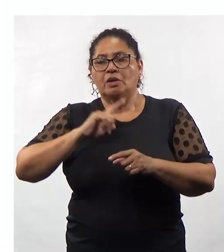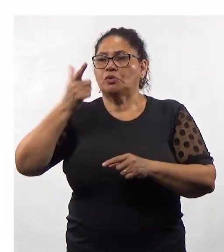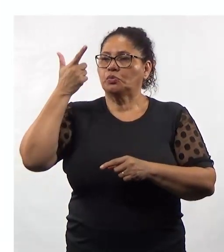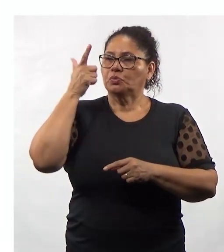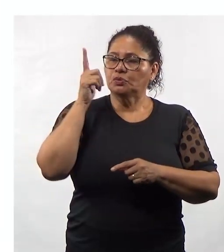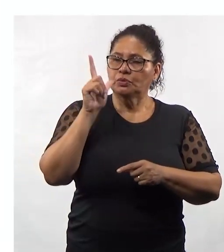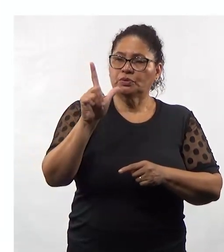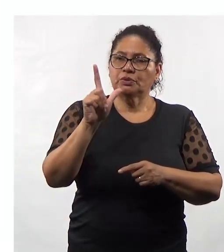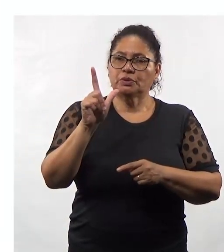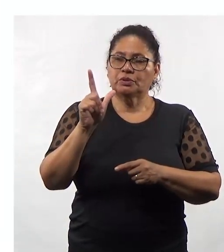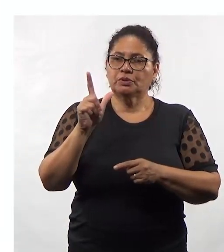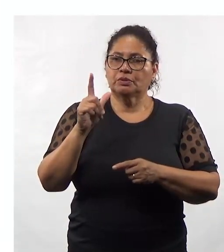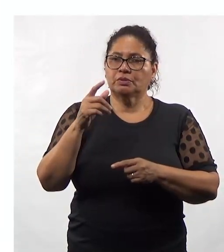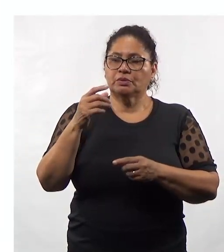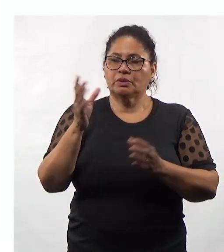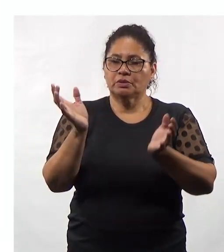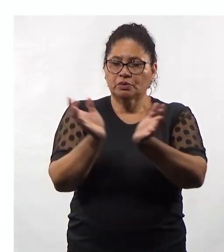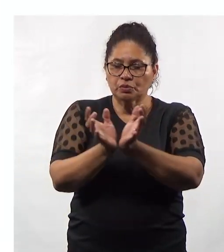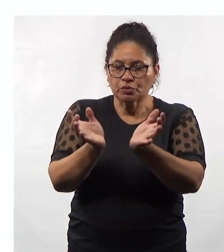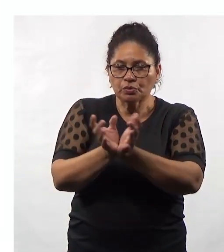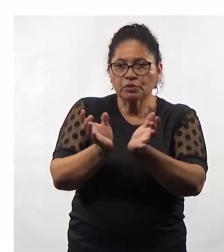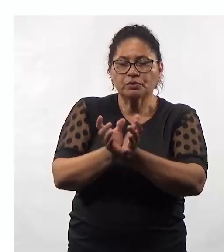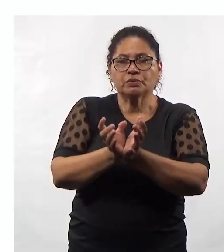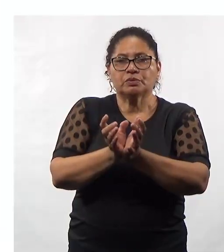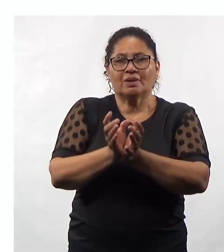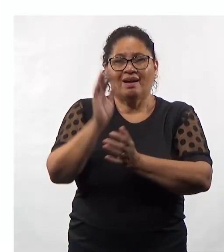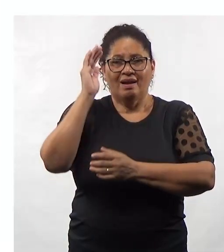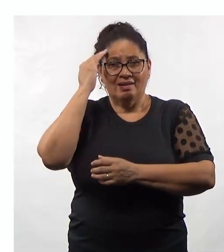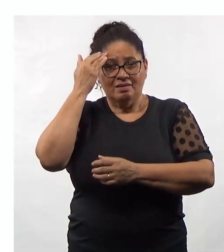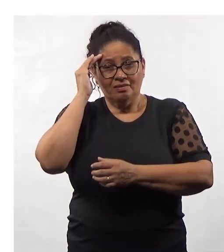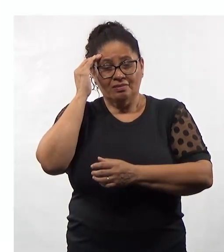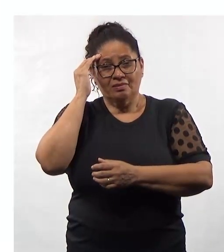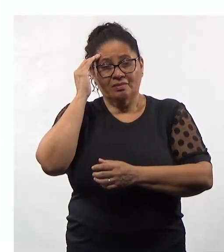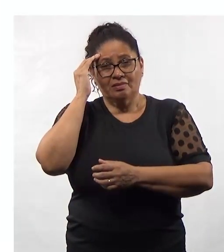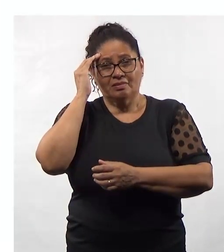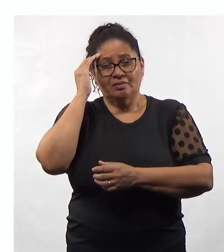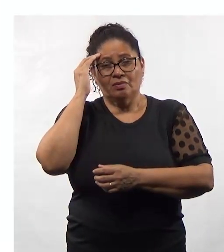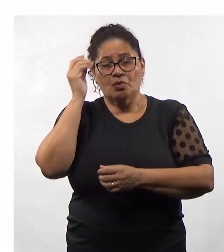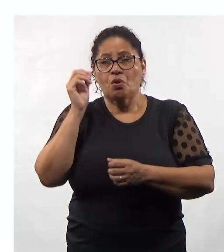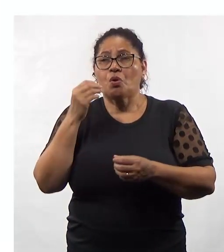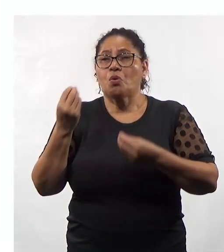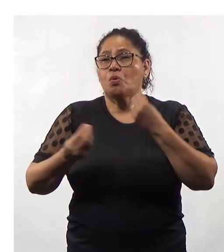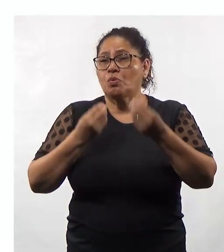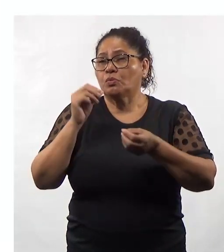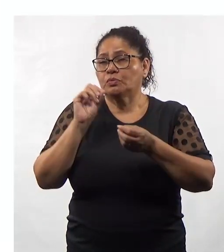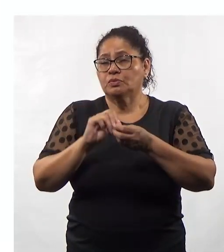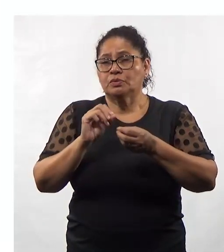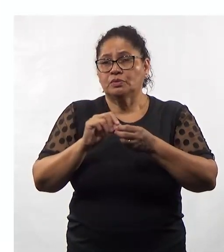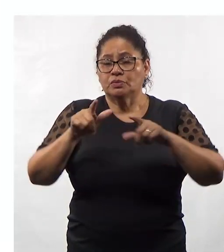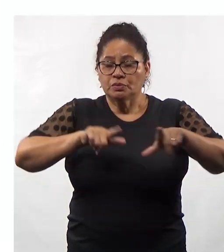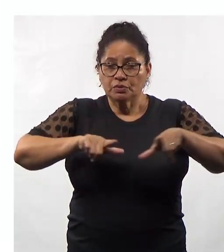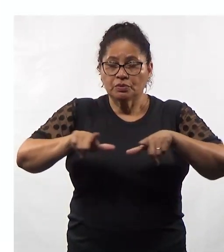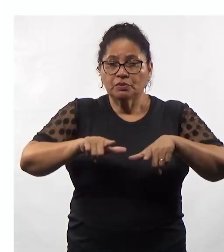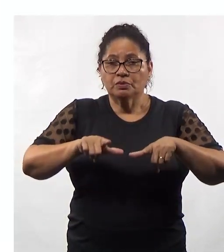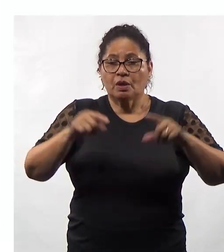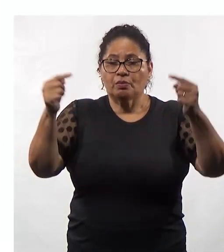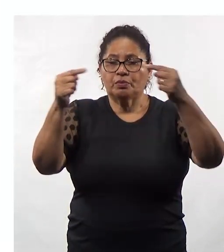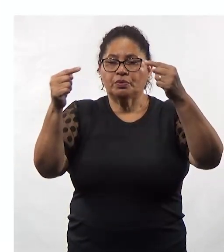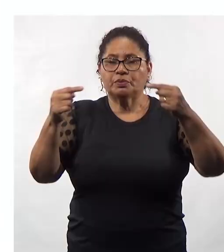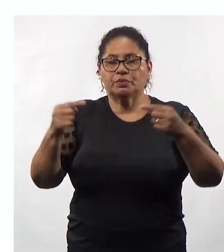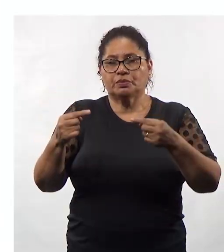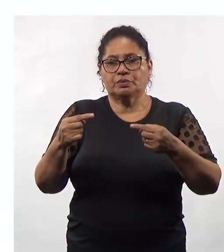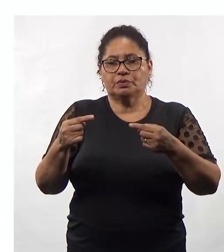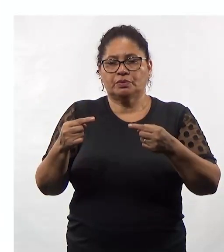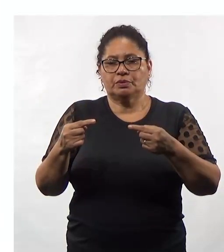ainda consigo estar entre os classificados. Entenderam como que a gente faz esse trabalho de